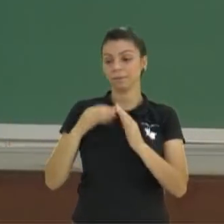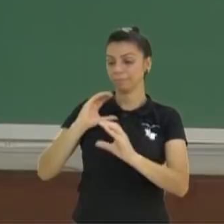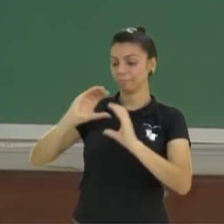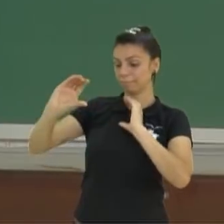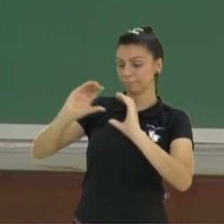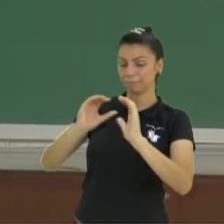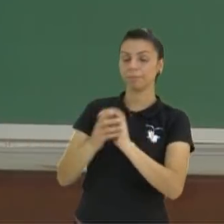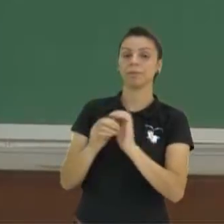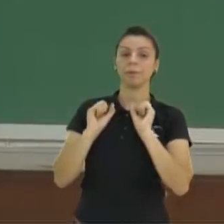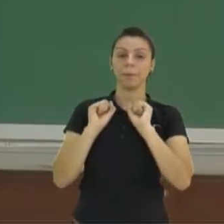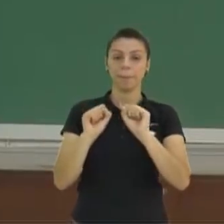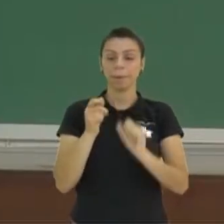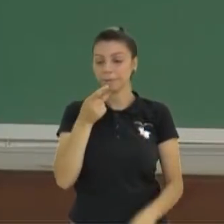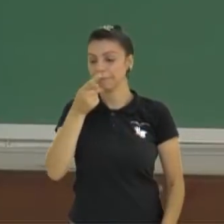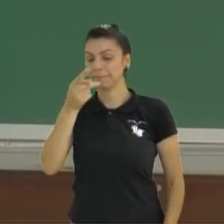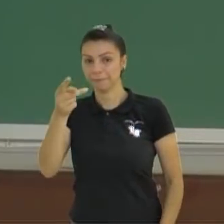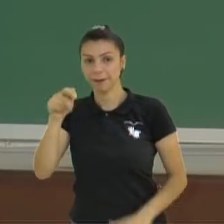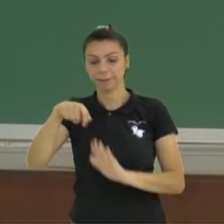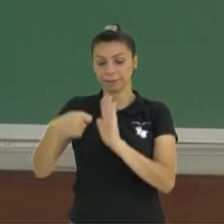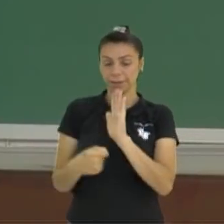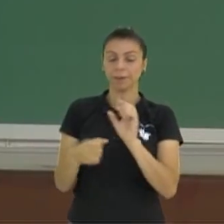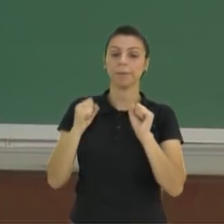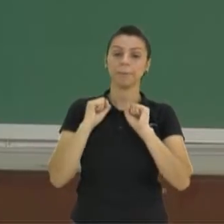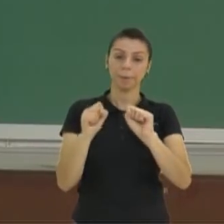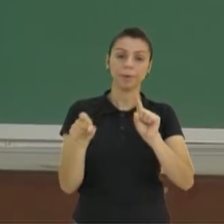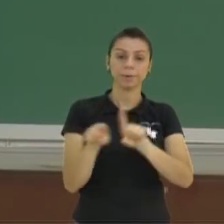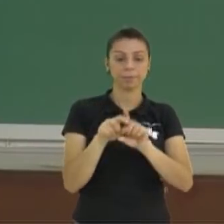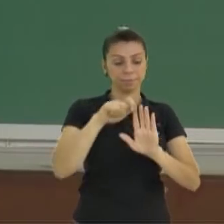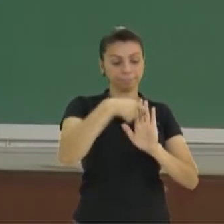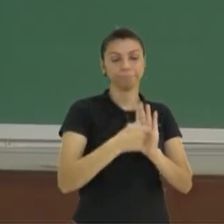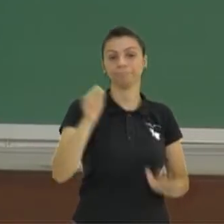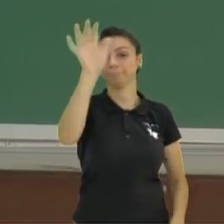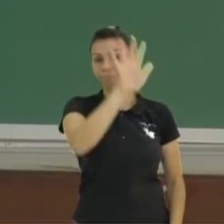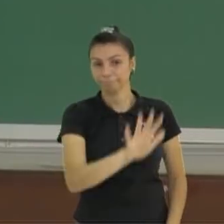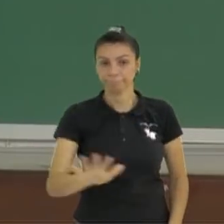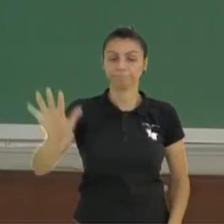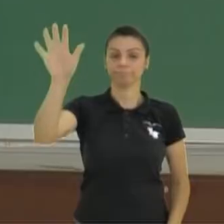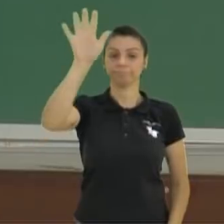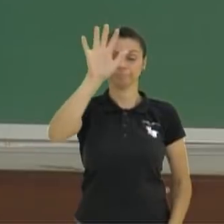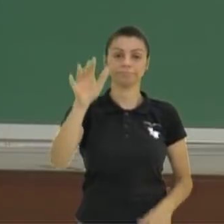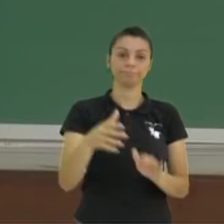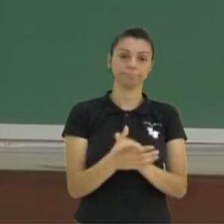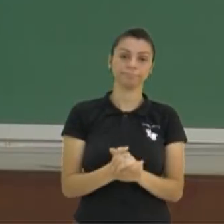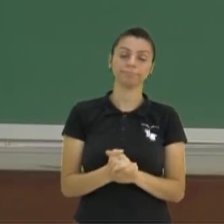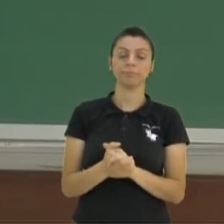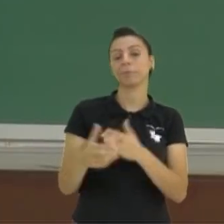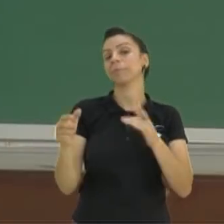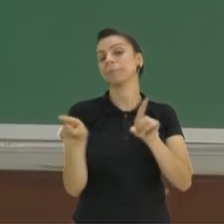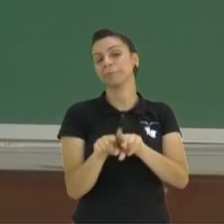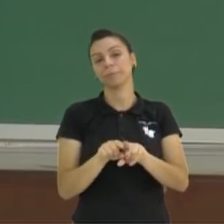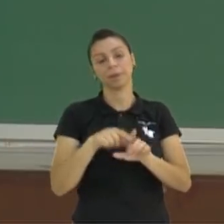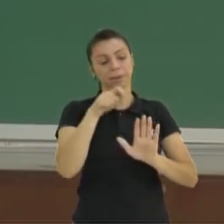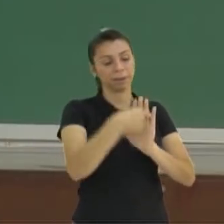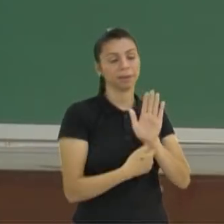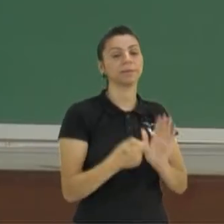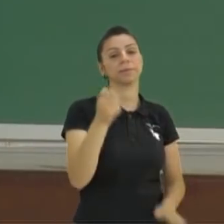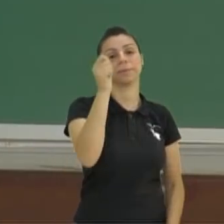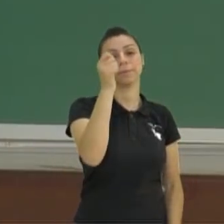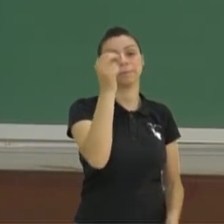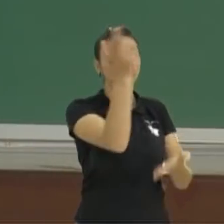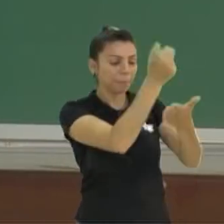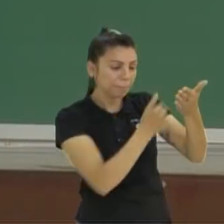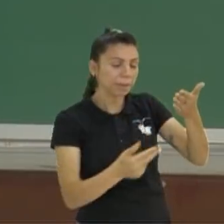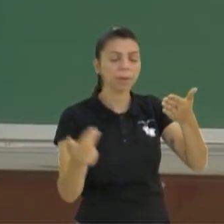ser um texto oral, pode ser um texto imagético por meio de imagens, vitrais, pinturas, enfim, há